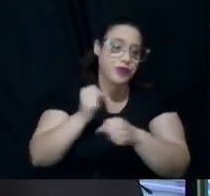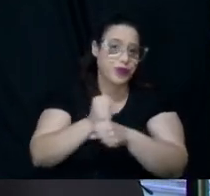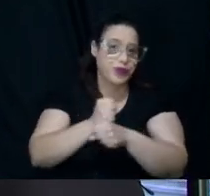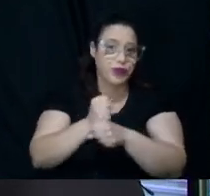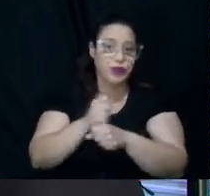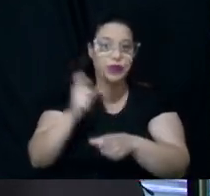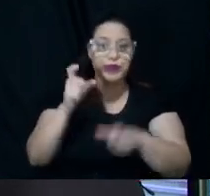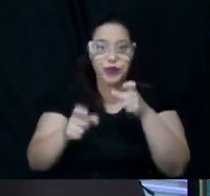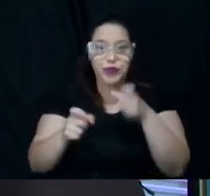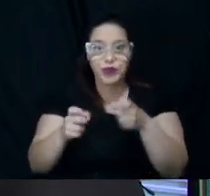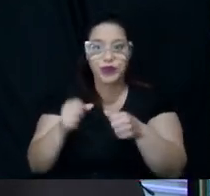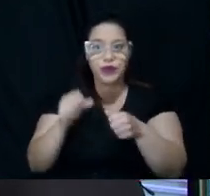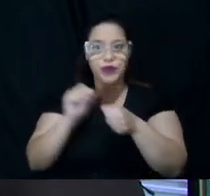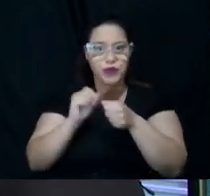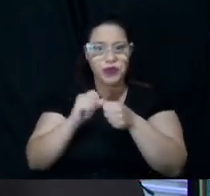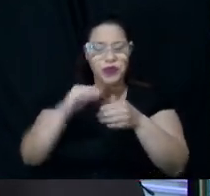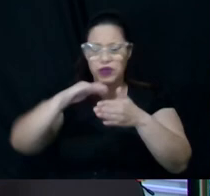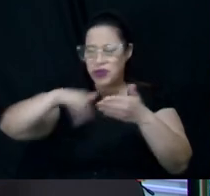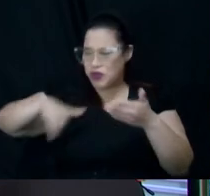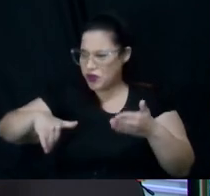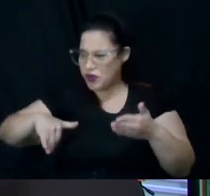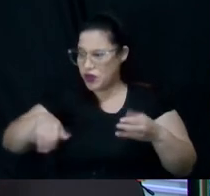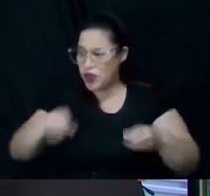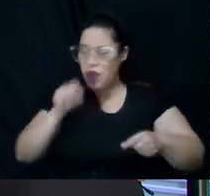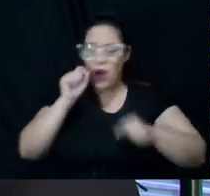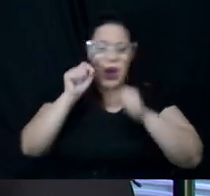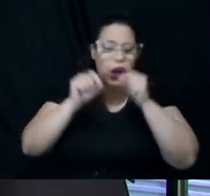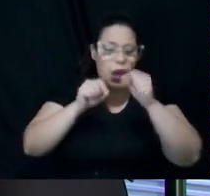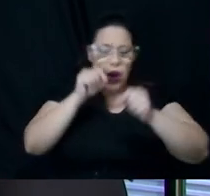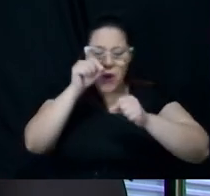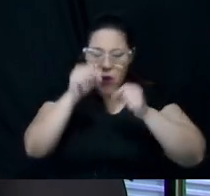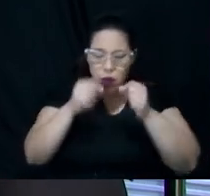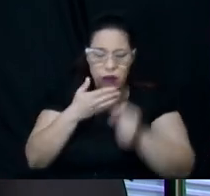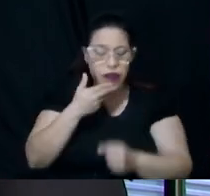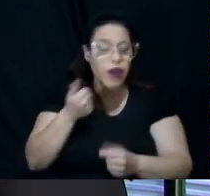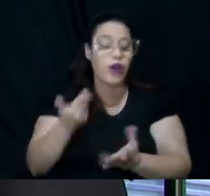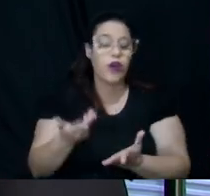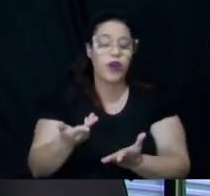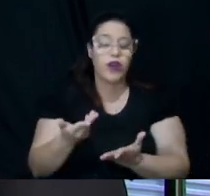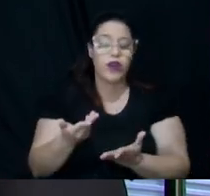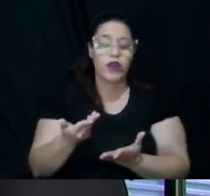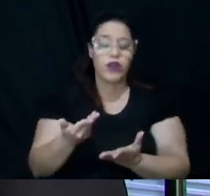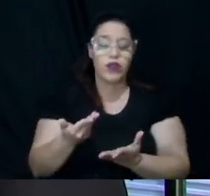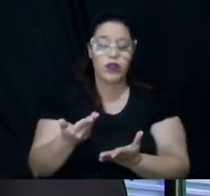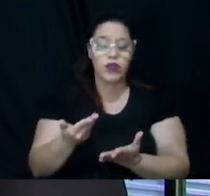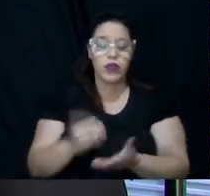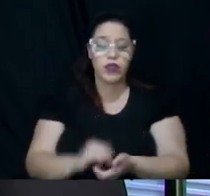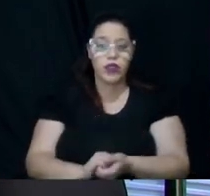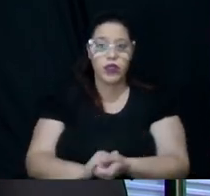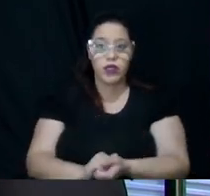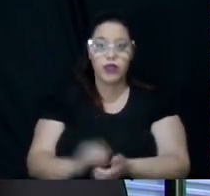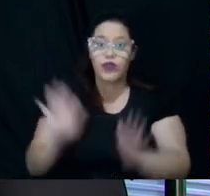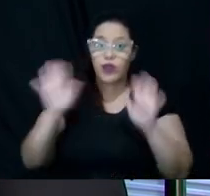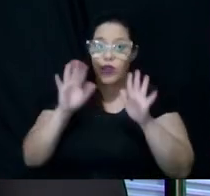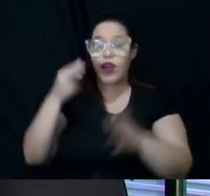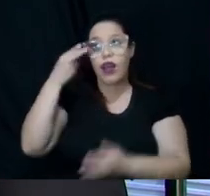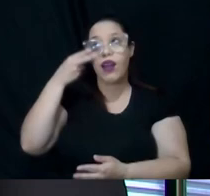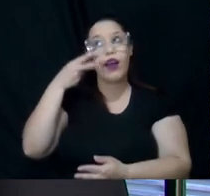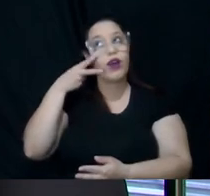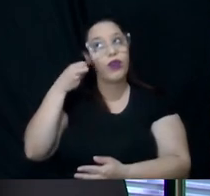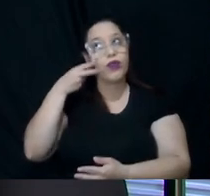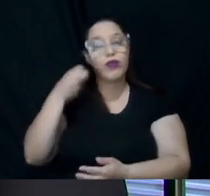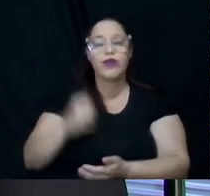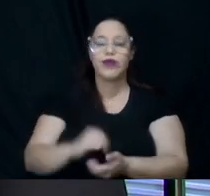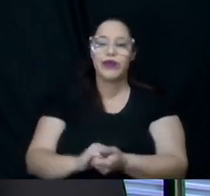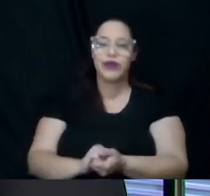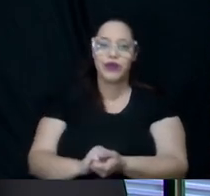dessa situação? Qual é o melhor jeito para sair dessa situação de vermelho? Olá, Rafael. A